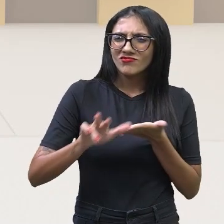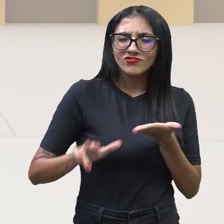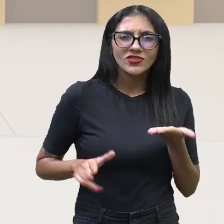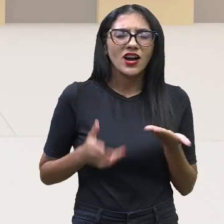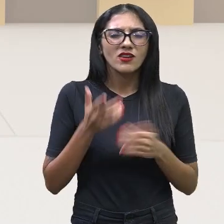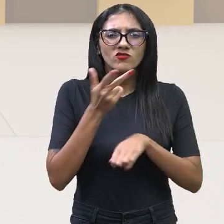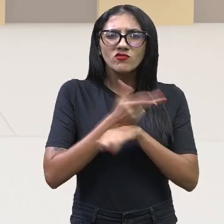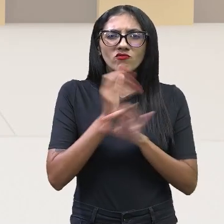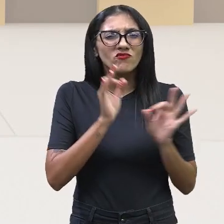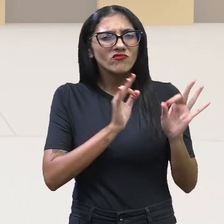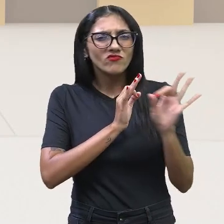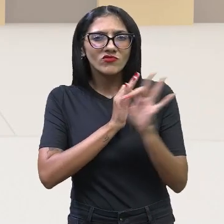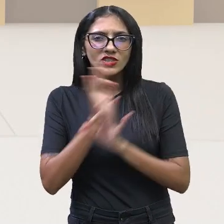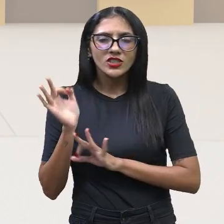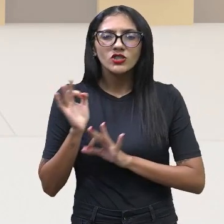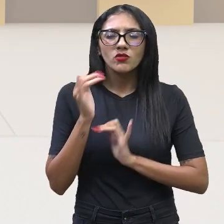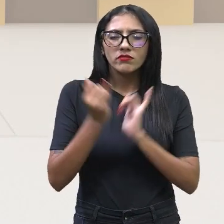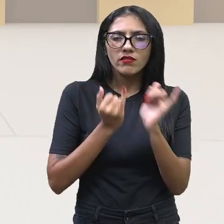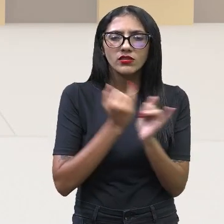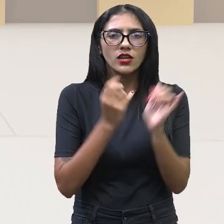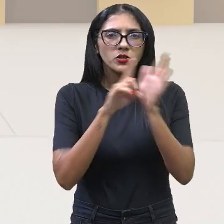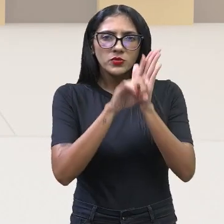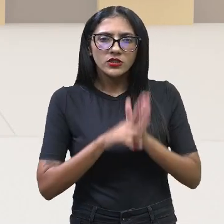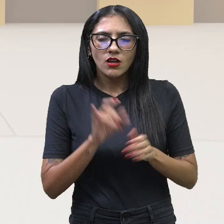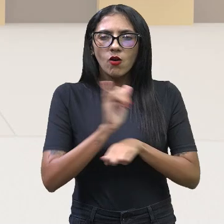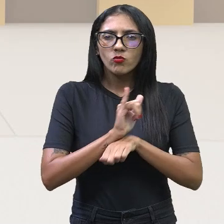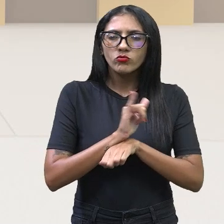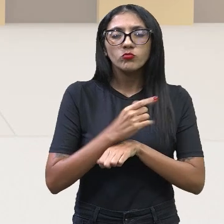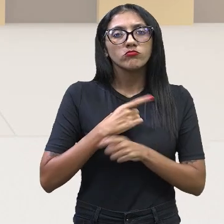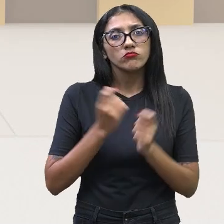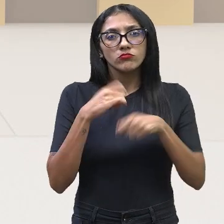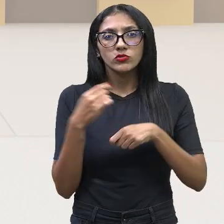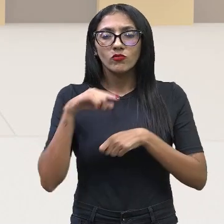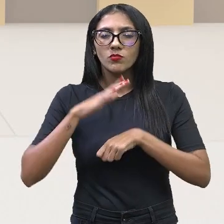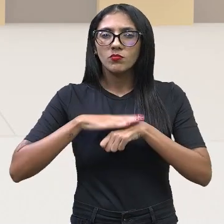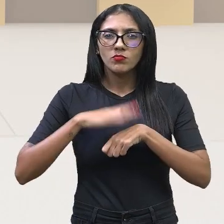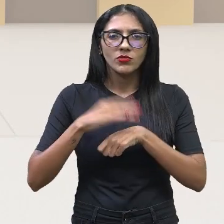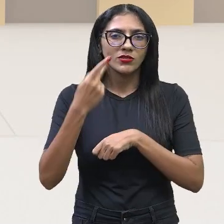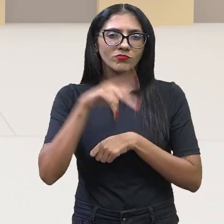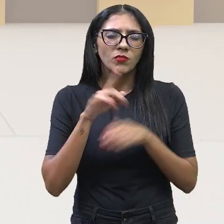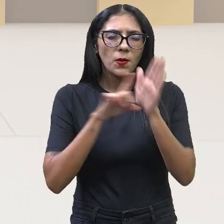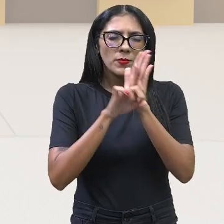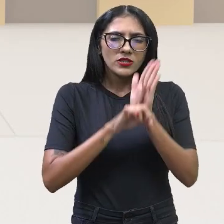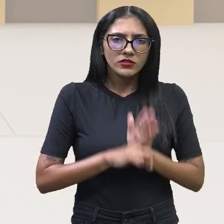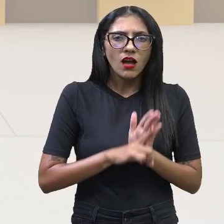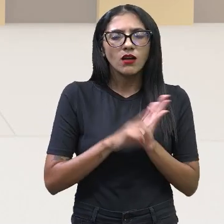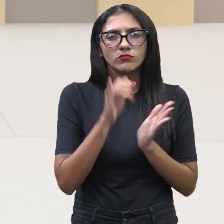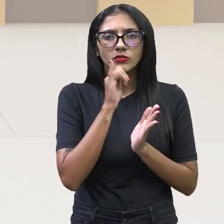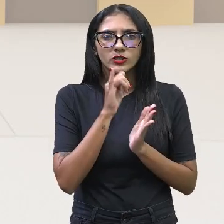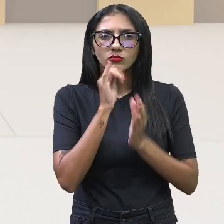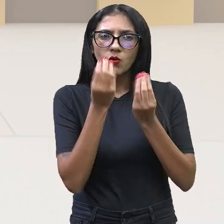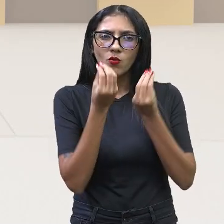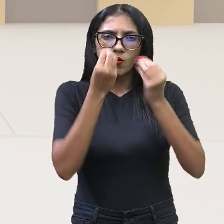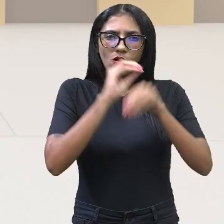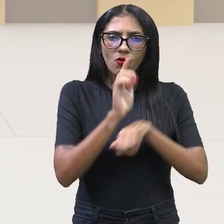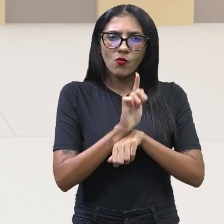muitos vídeos na internet e no YouTube, que vocês podem procurar, colocando lá no Google, por exemplo,